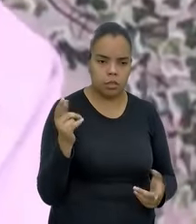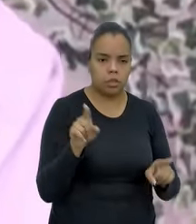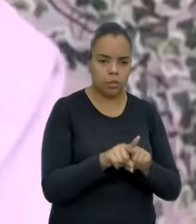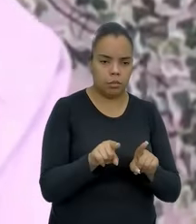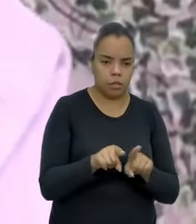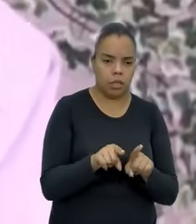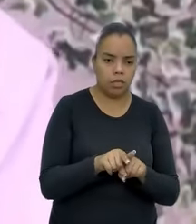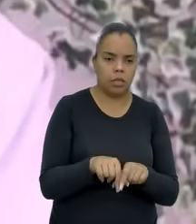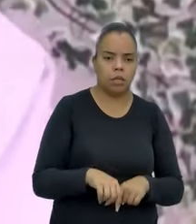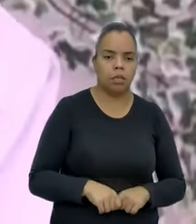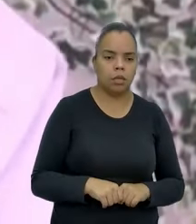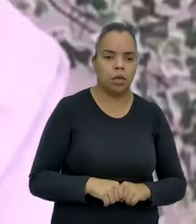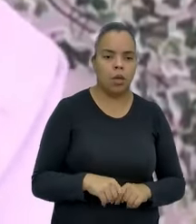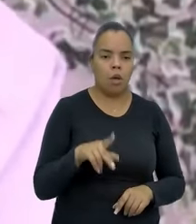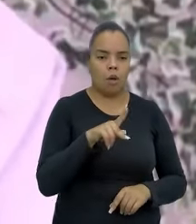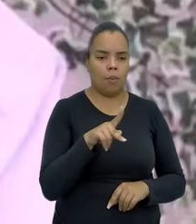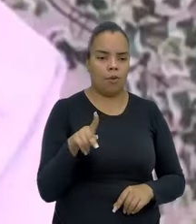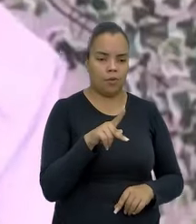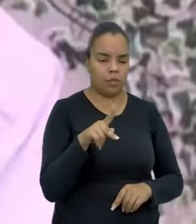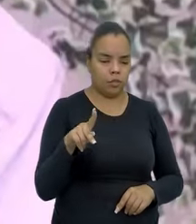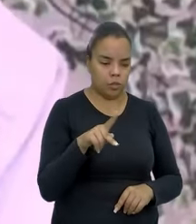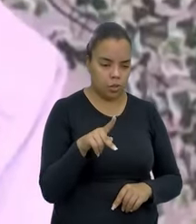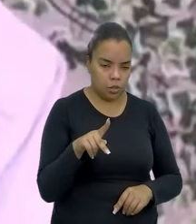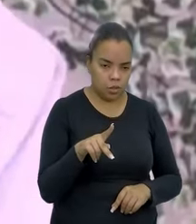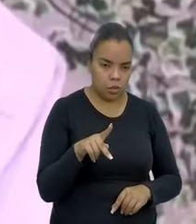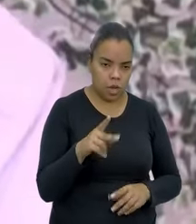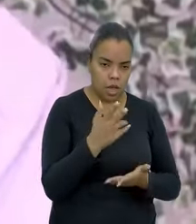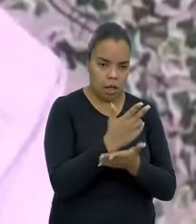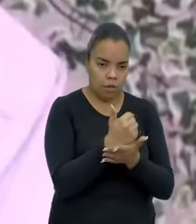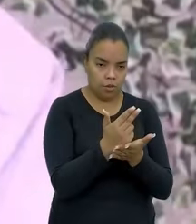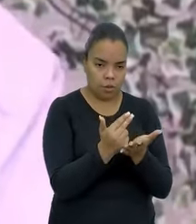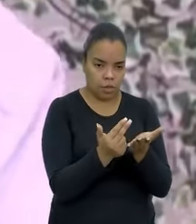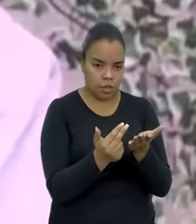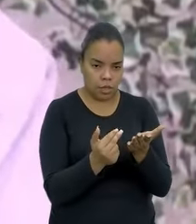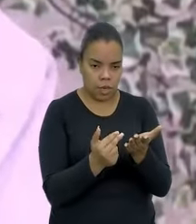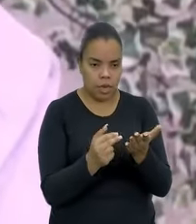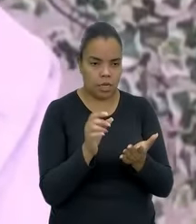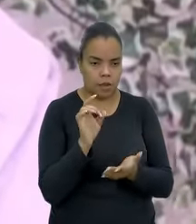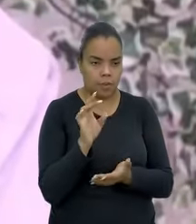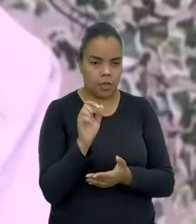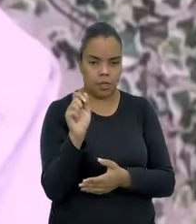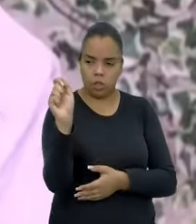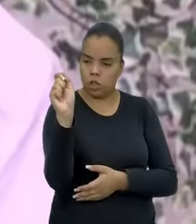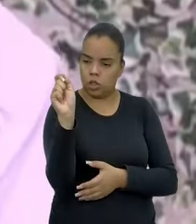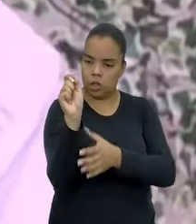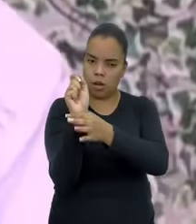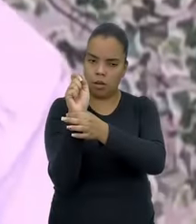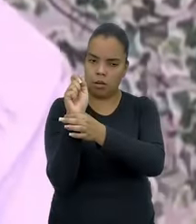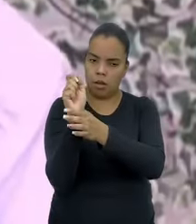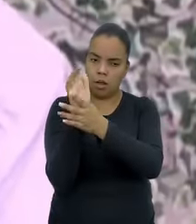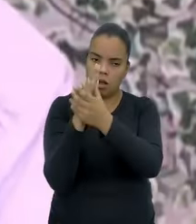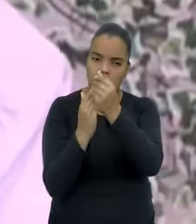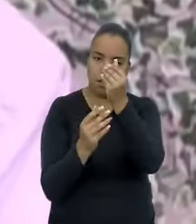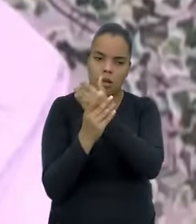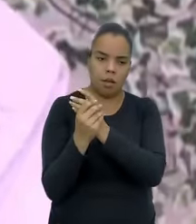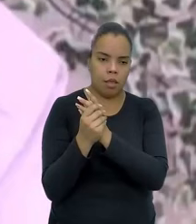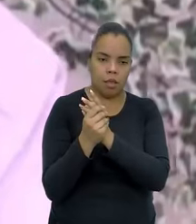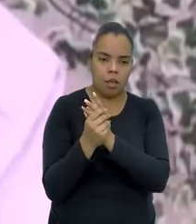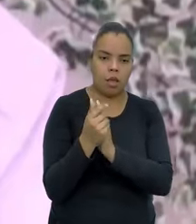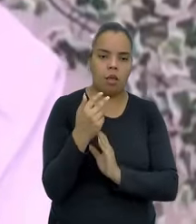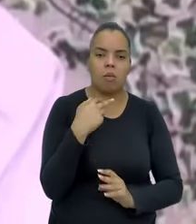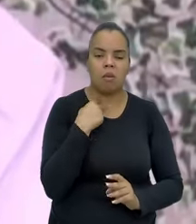o professor ao desenhar faz um usando apenas o punho ele não tá dando importância